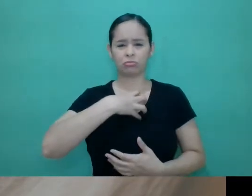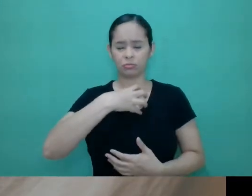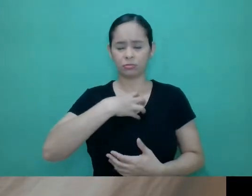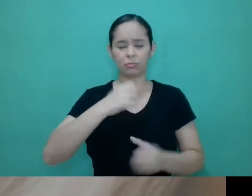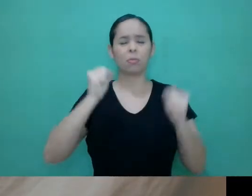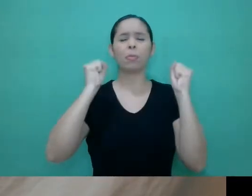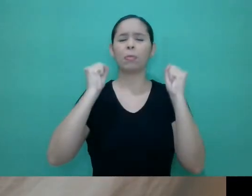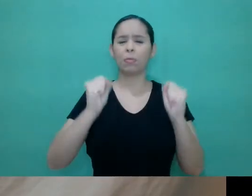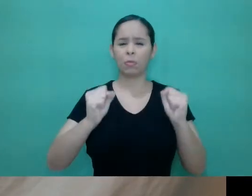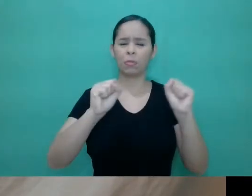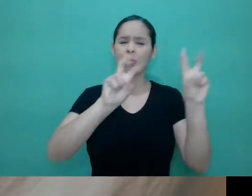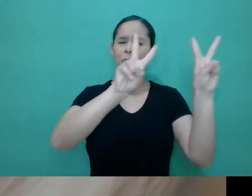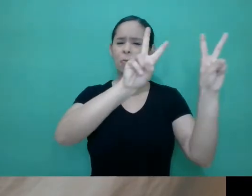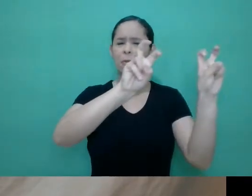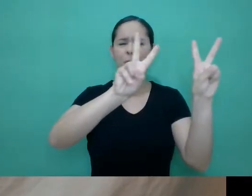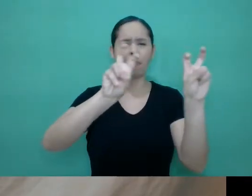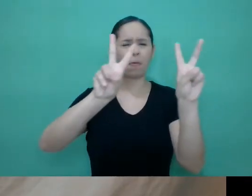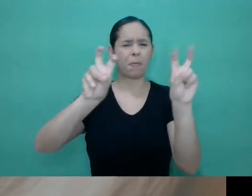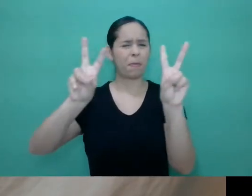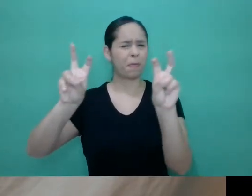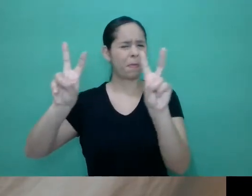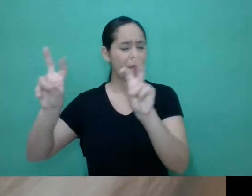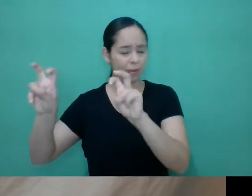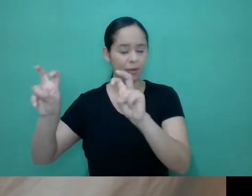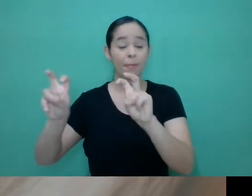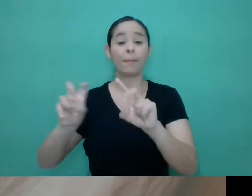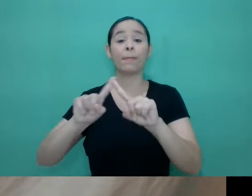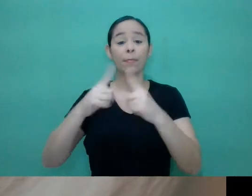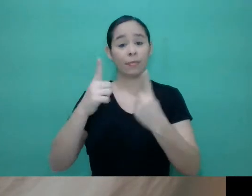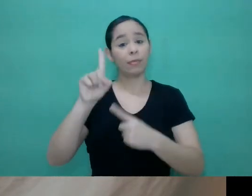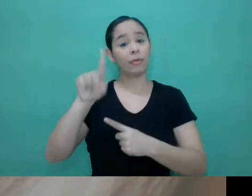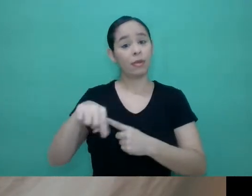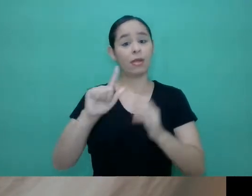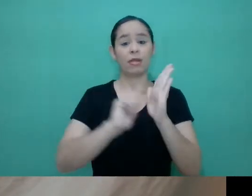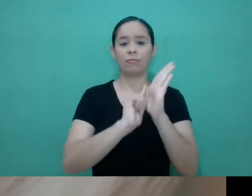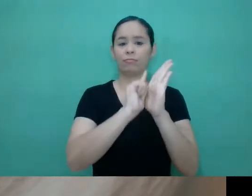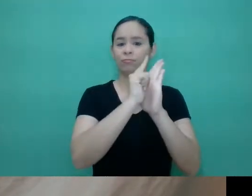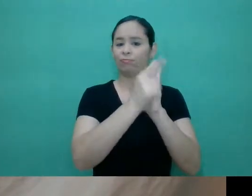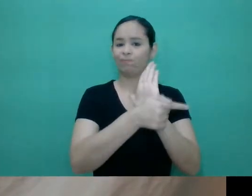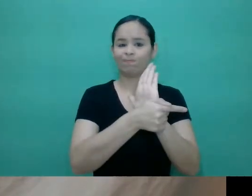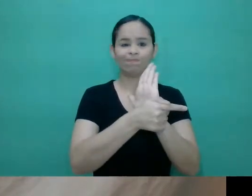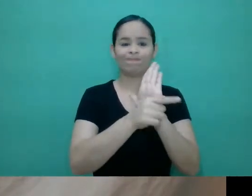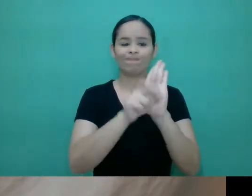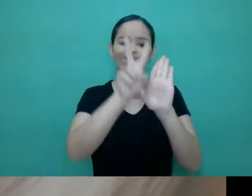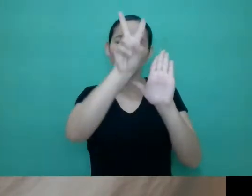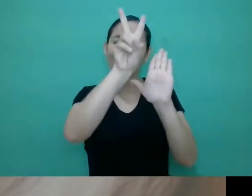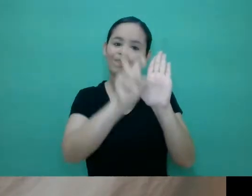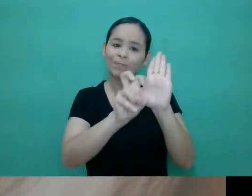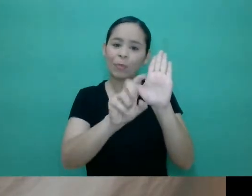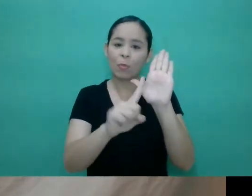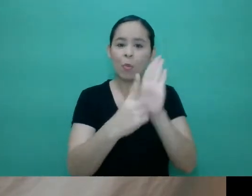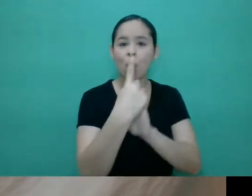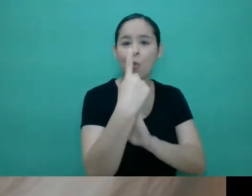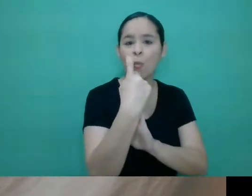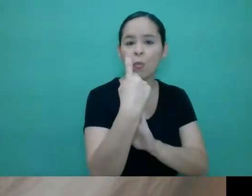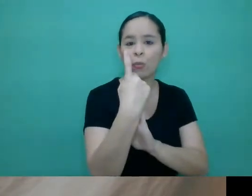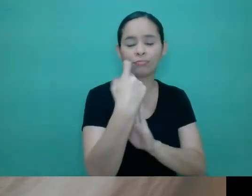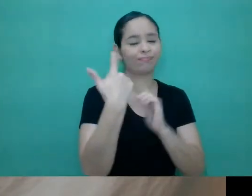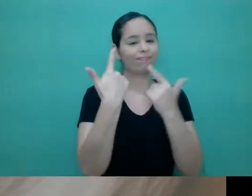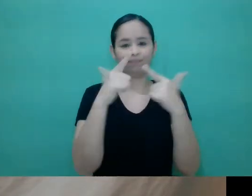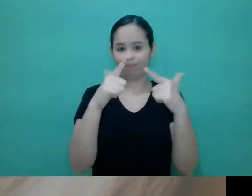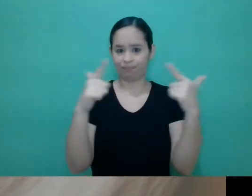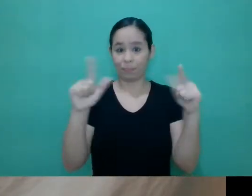Sobre qualquer assunto. É um gênero que não tem contorno definido, mas a gente pode dizer